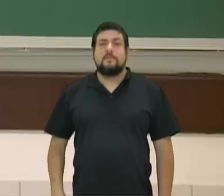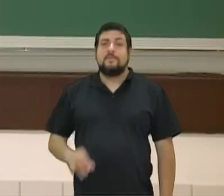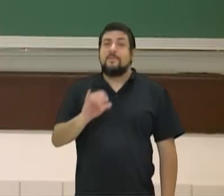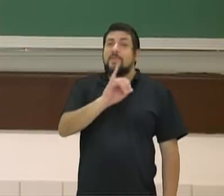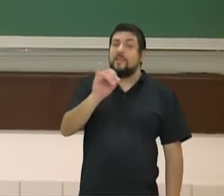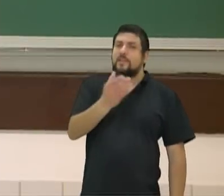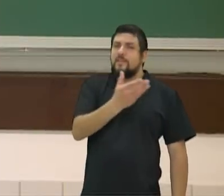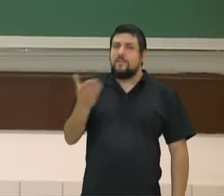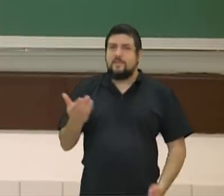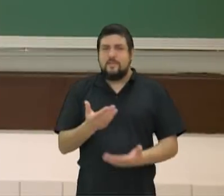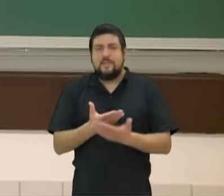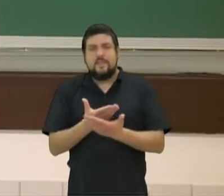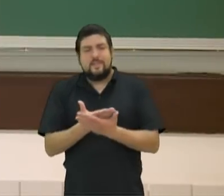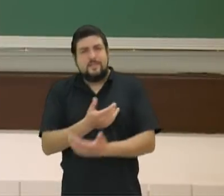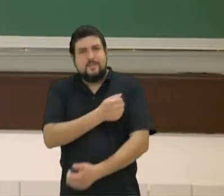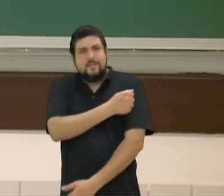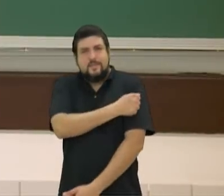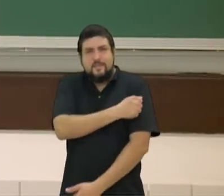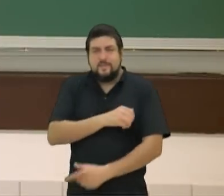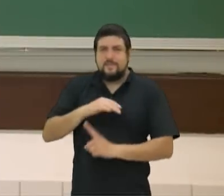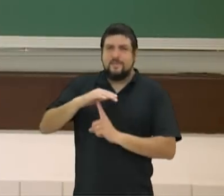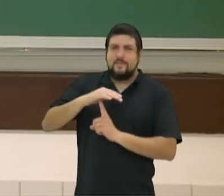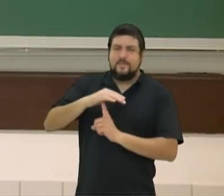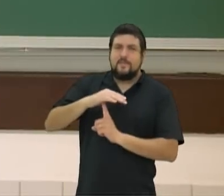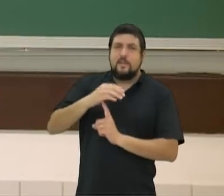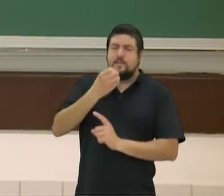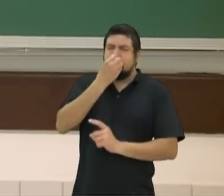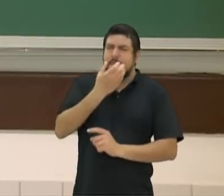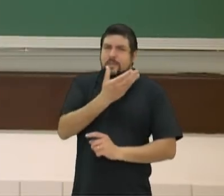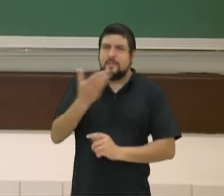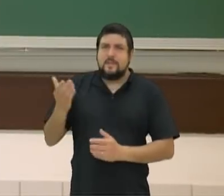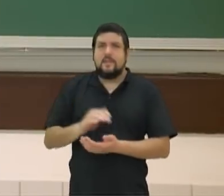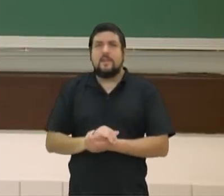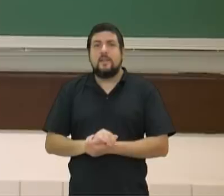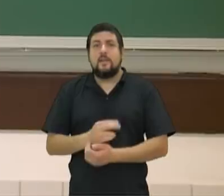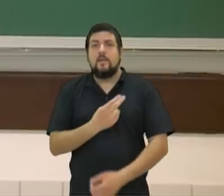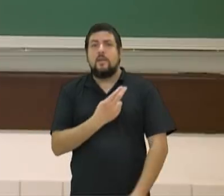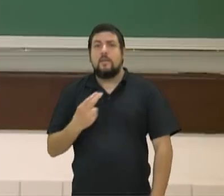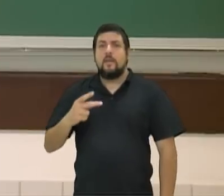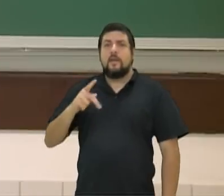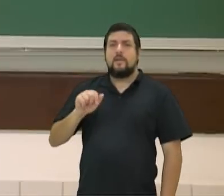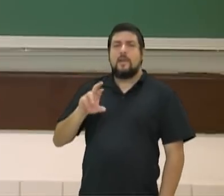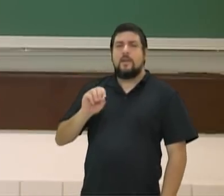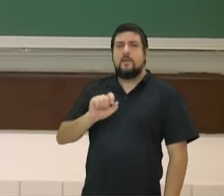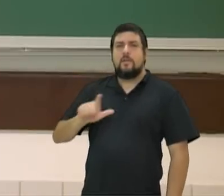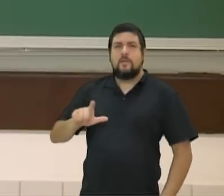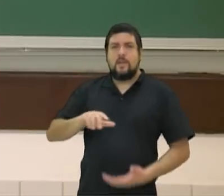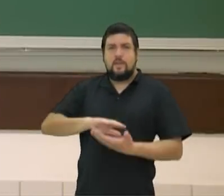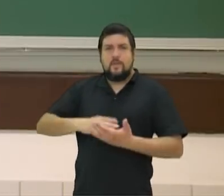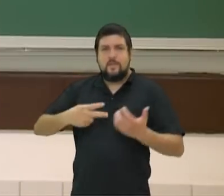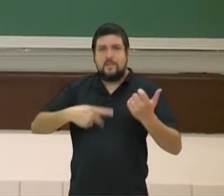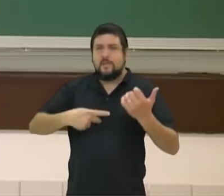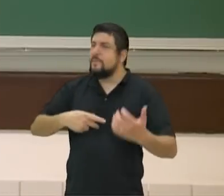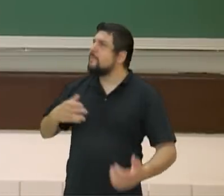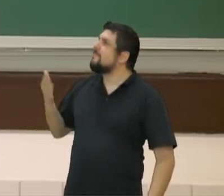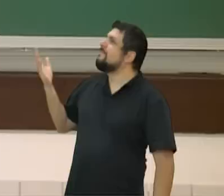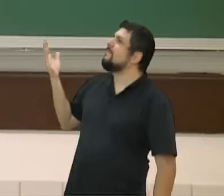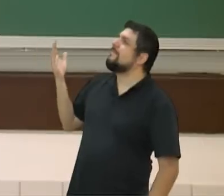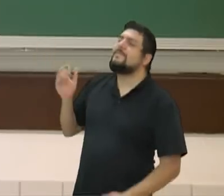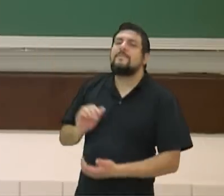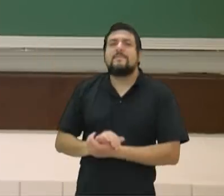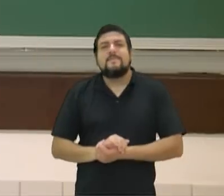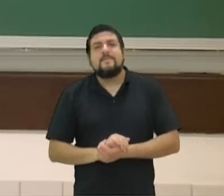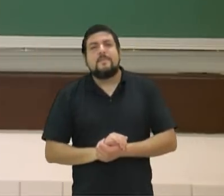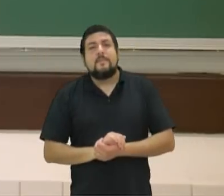Olá, alunos do Paraná! Tudo bem com vocês? Eu sou a professora Carol, o nosso intérprete é o Paulo e a gente está